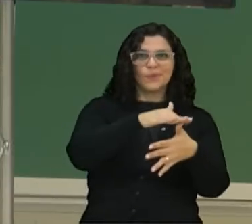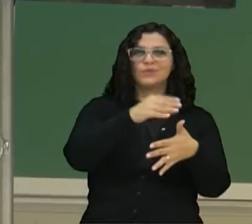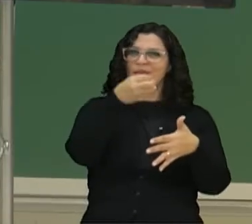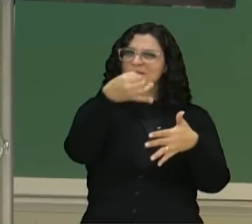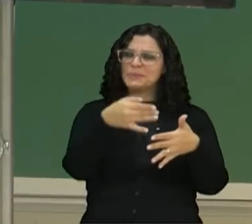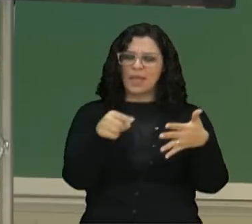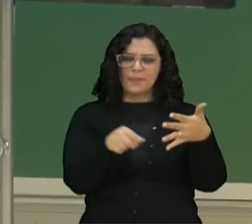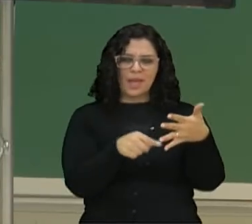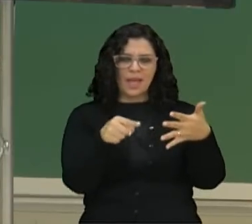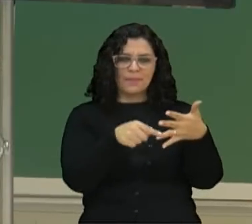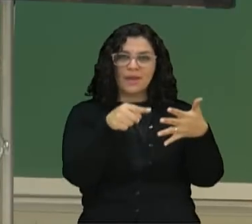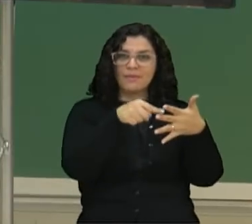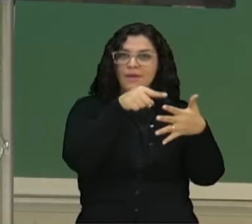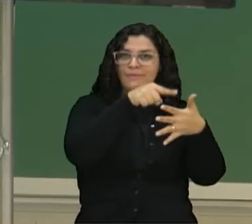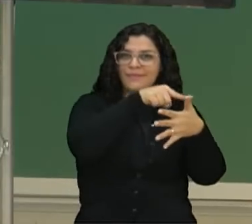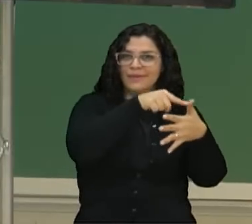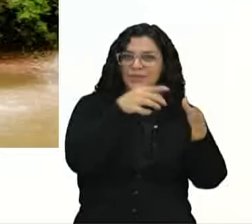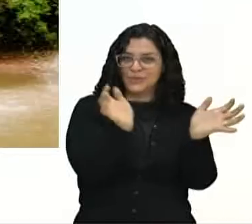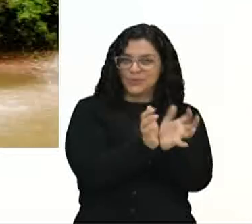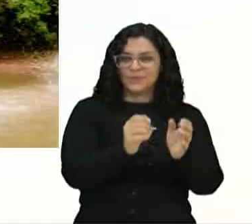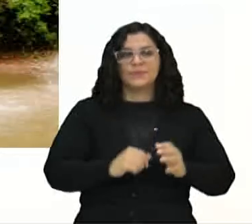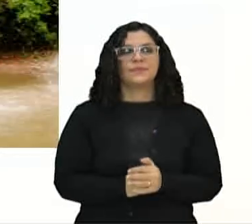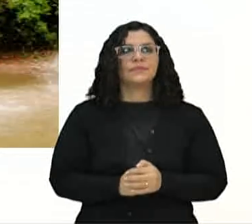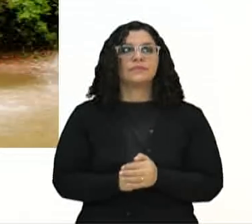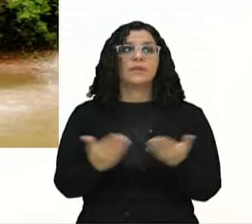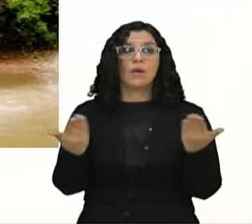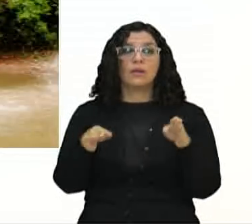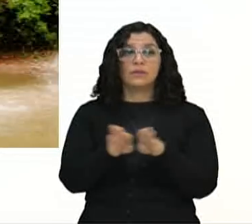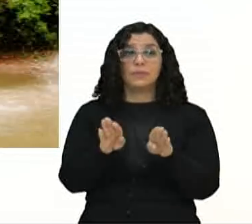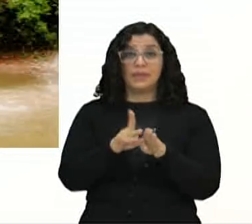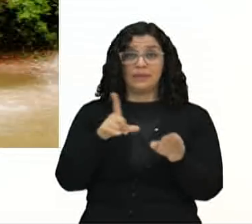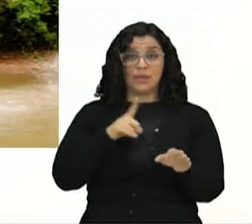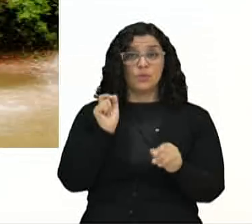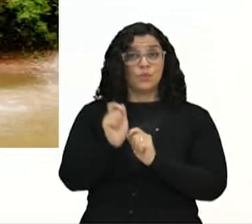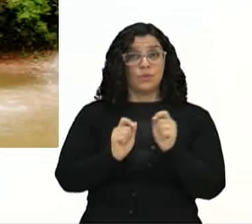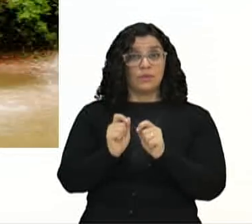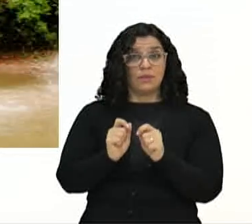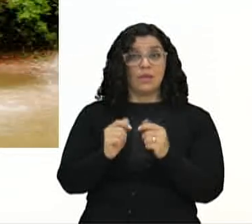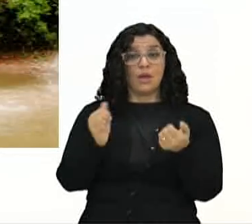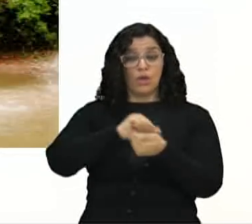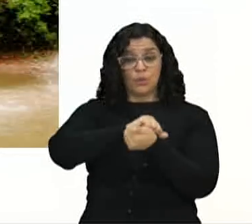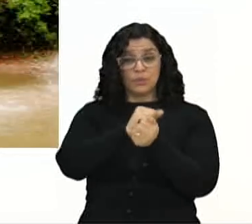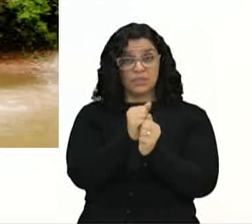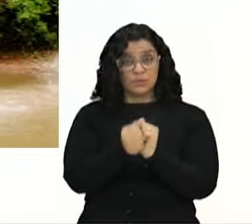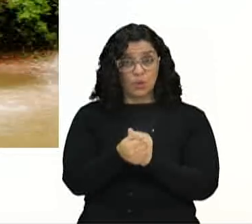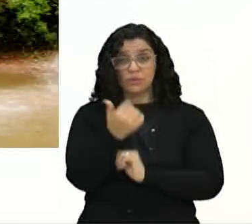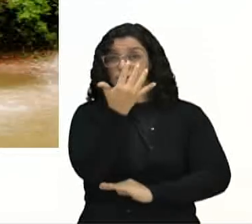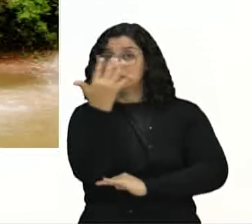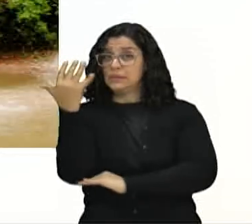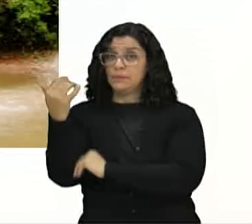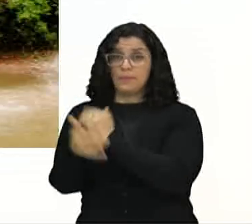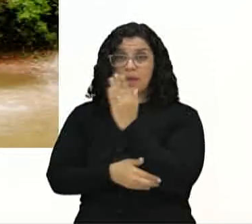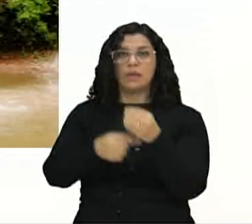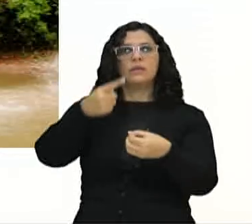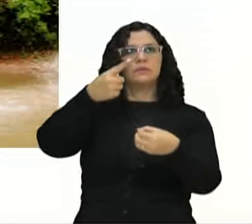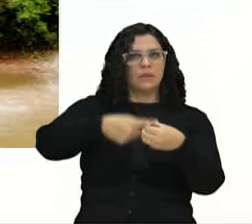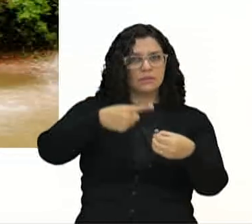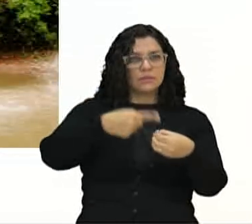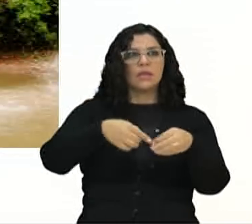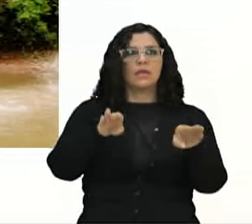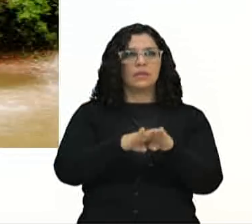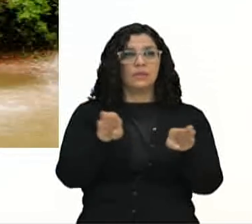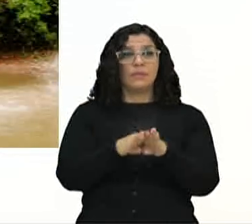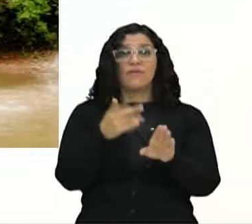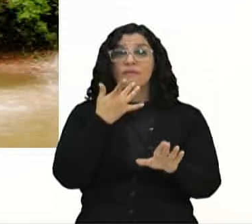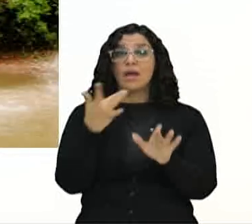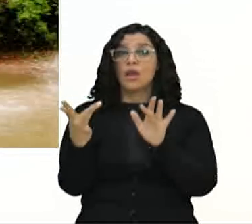das categorias, dependendo do nível. Temos aqui também que as provas em parques ou áreas urbanas, embora reduzam o